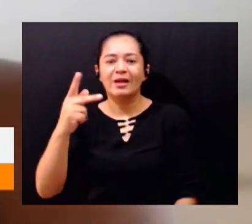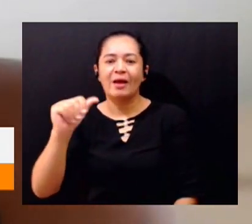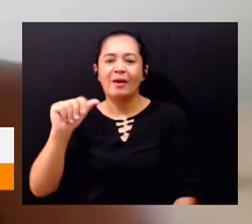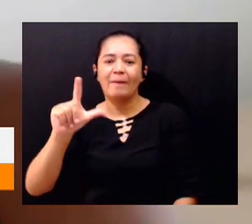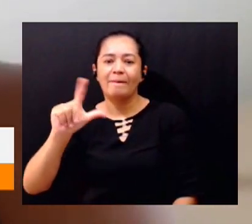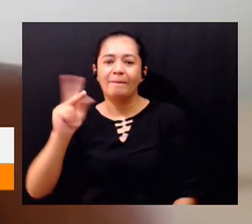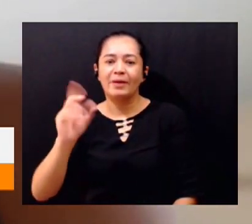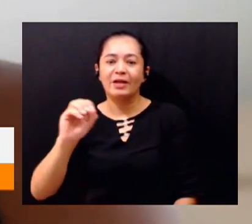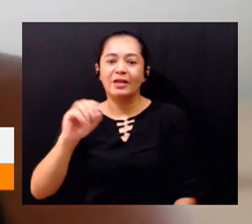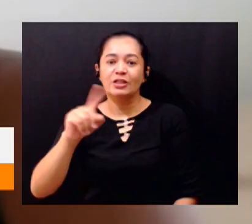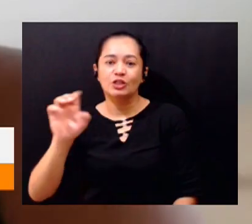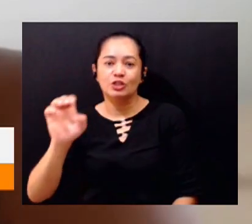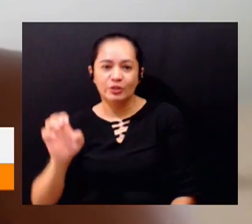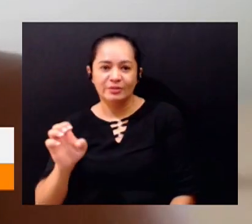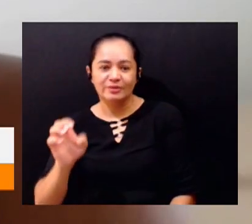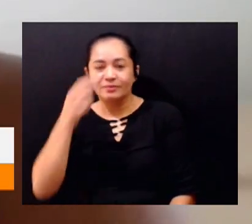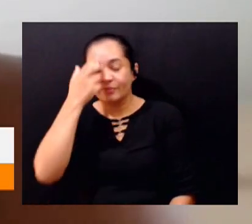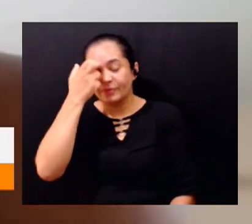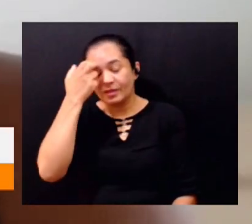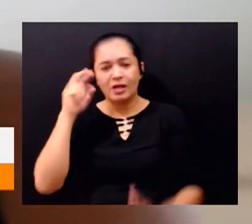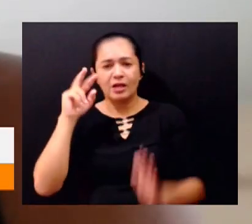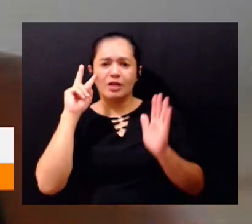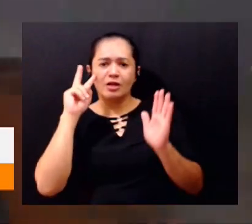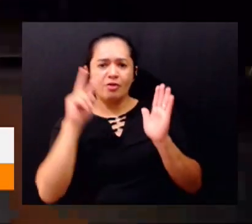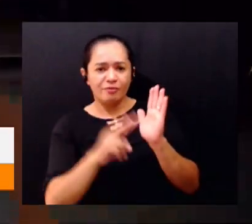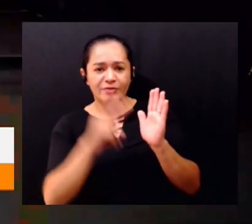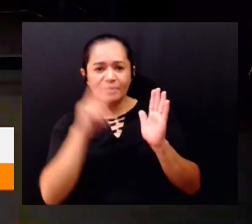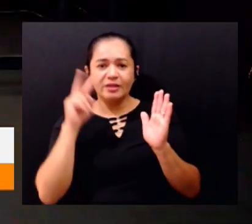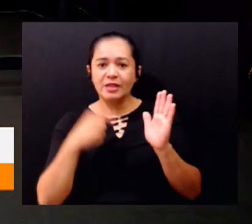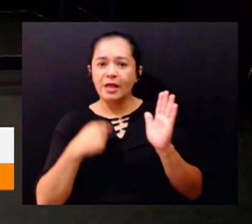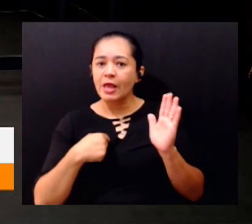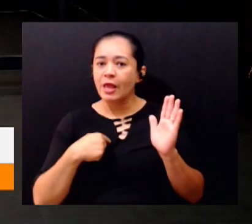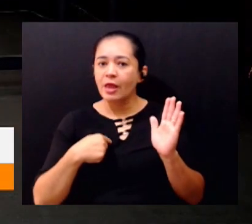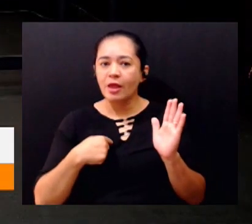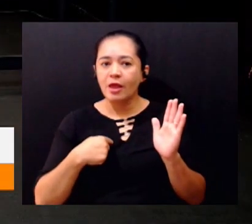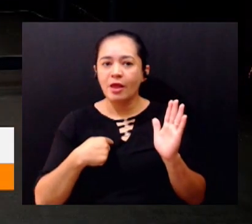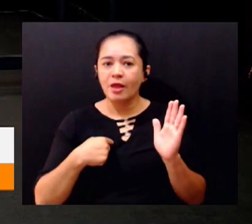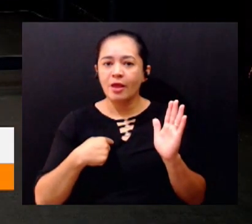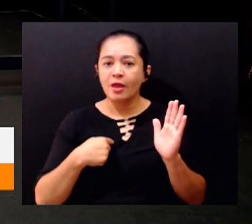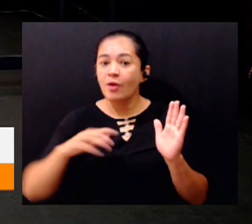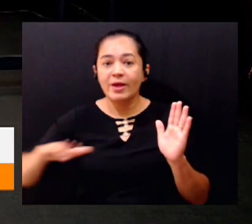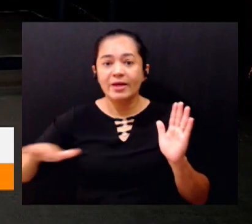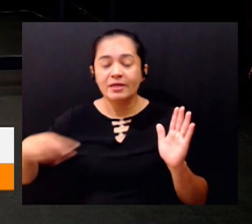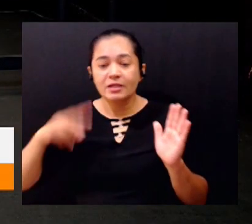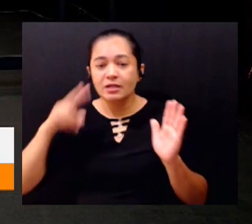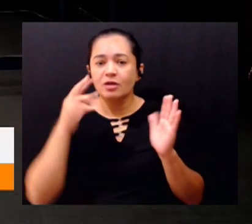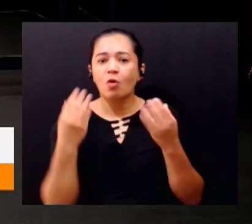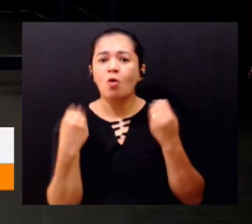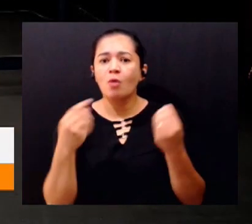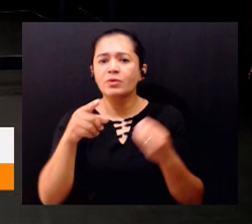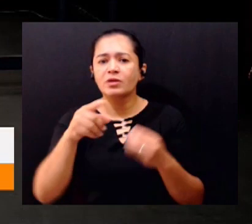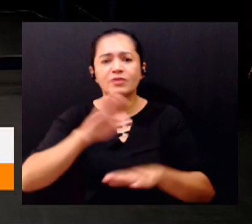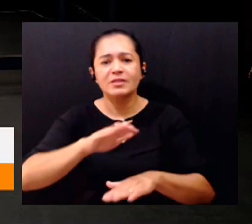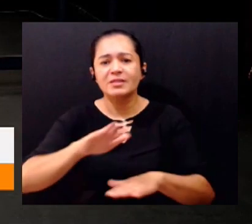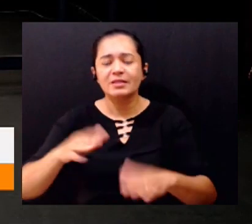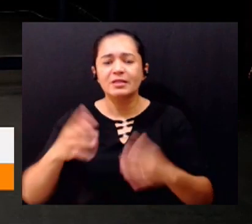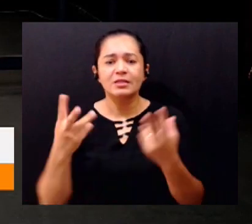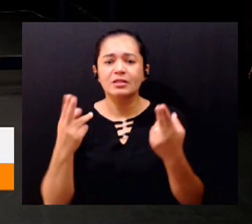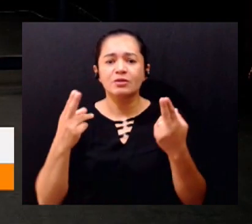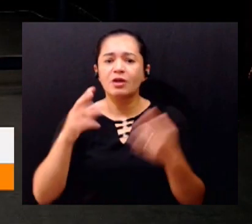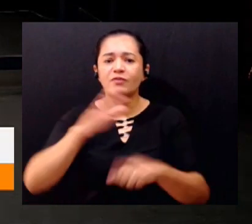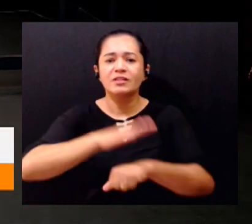e eu lia os Gibi dos Trapalhões, eu era criança. Como você, criança, também estava fazendo os Gibi dos Trapalhões.